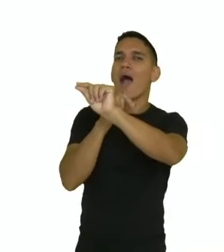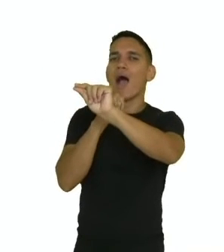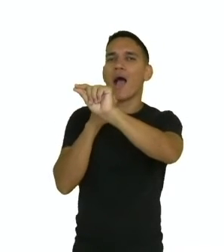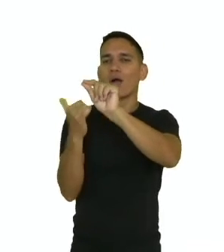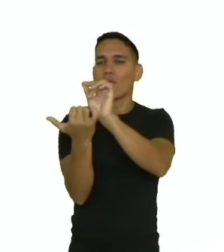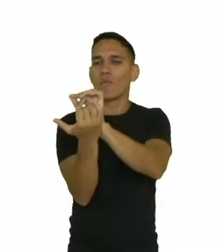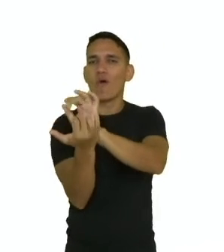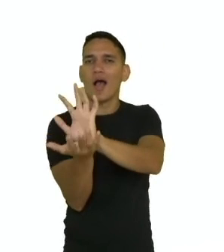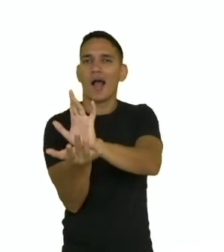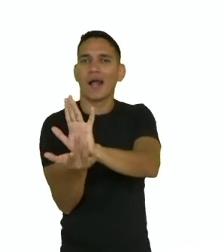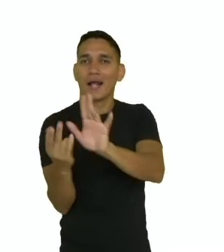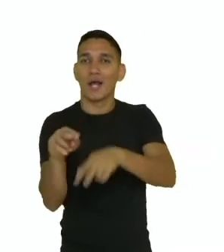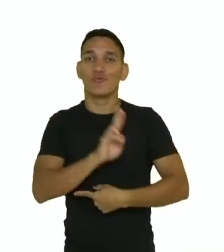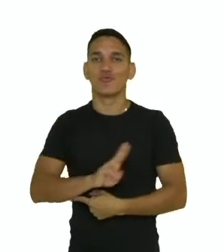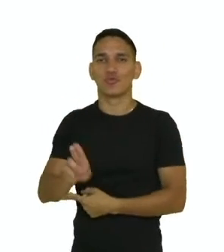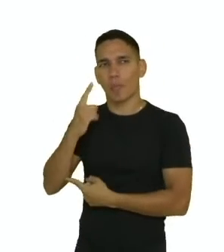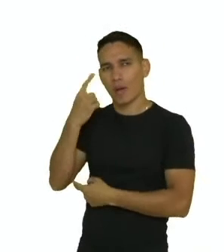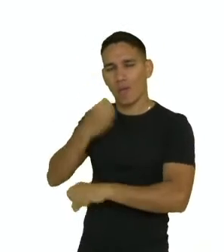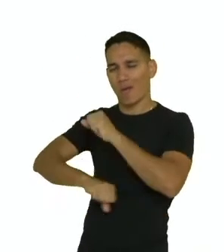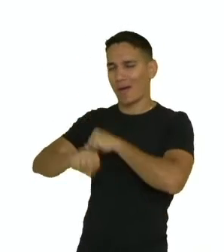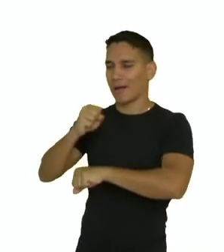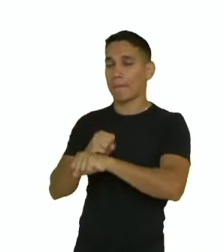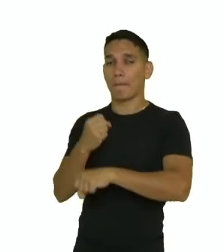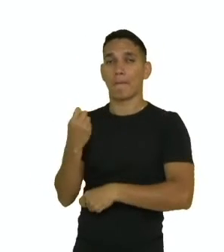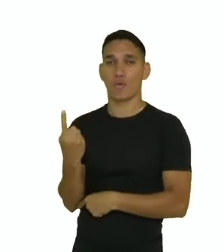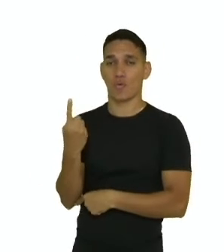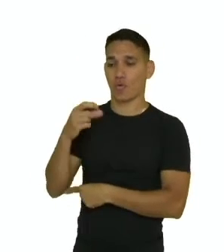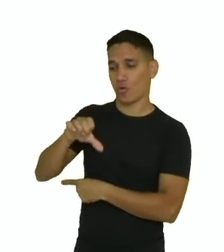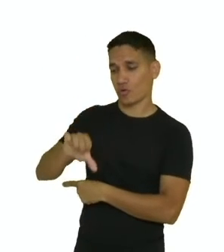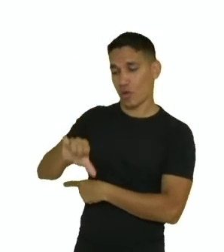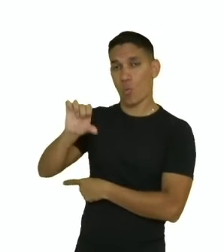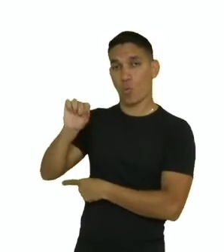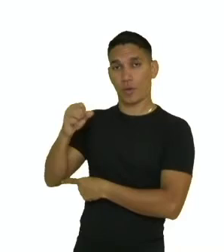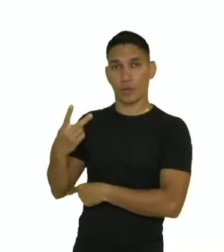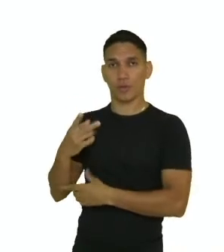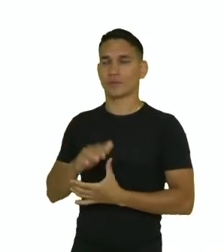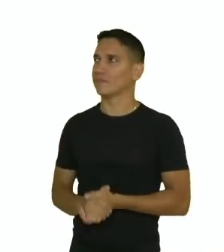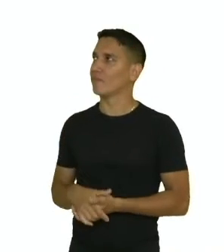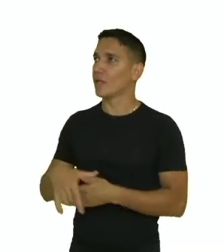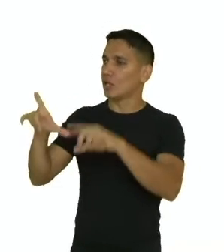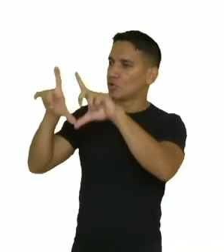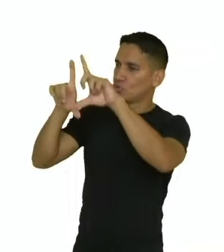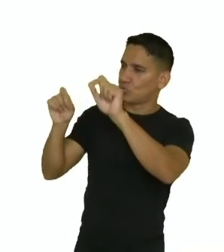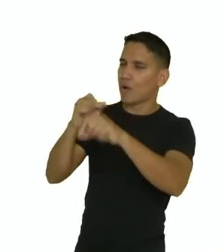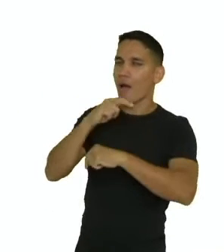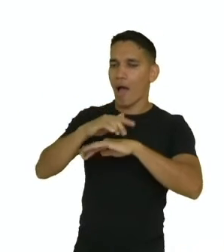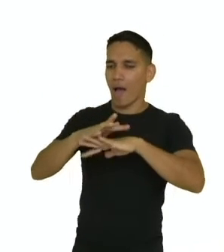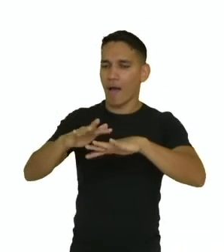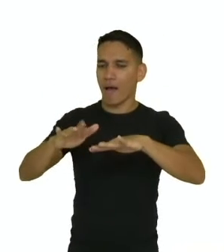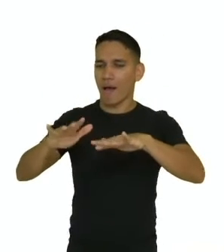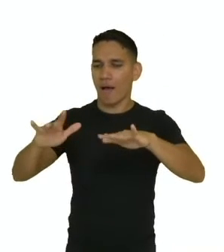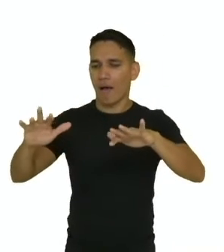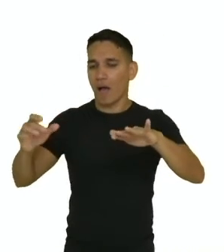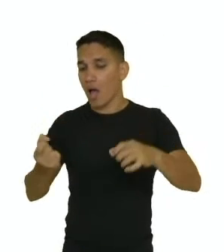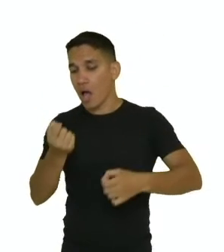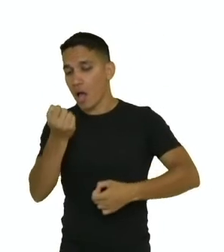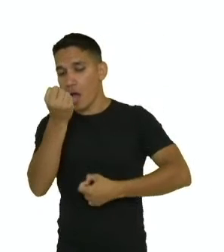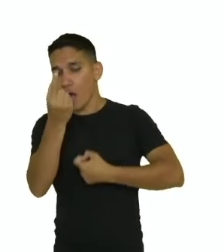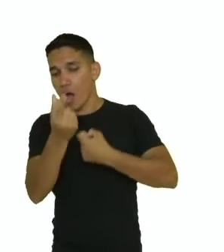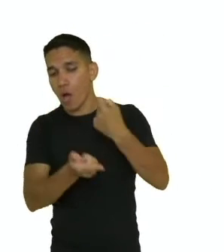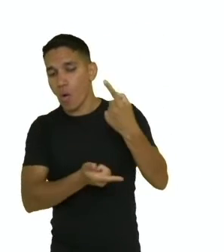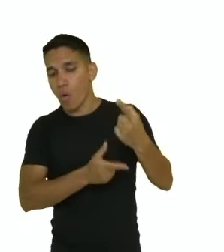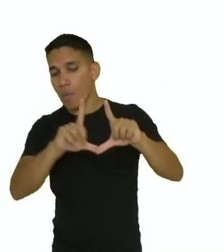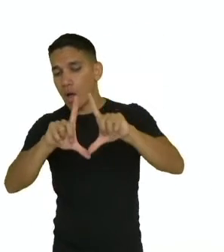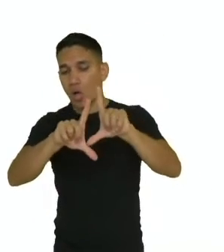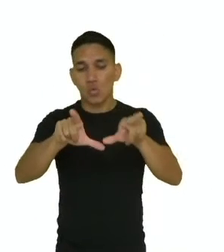seu poema, de 1982, tá? Vejam. Lua na água, alguma lua,